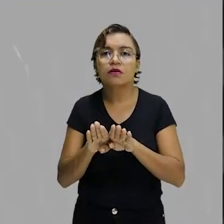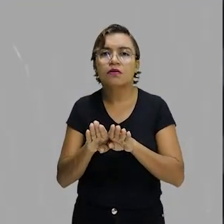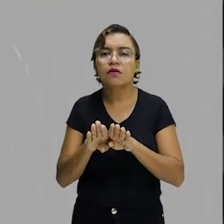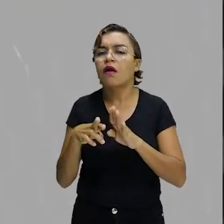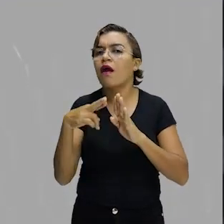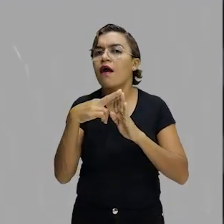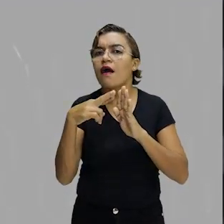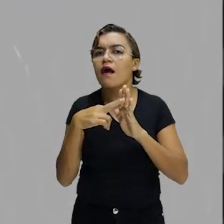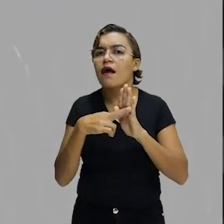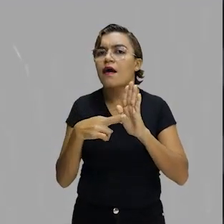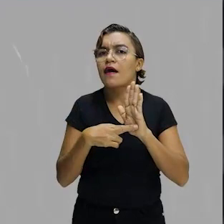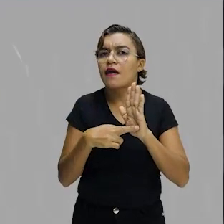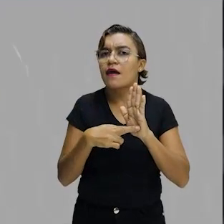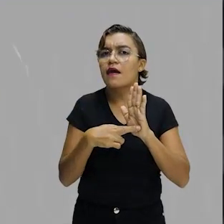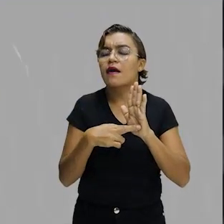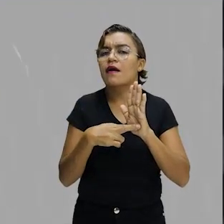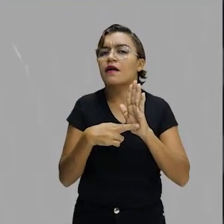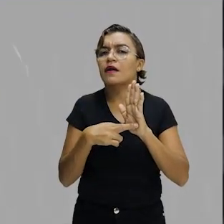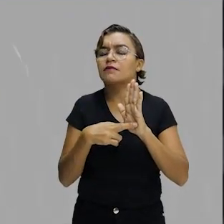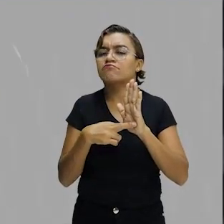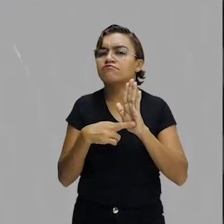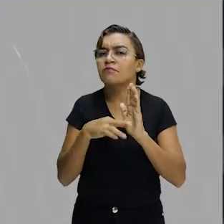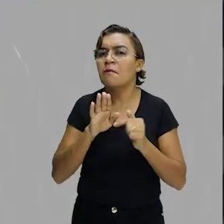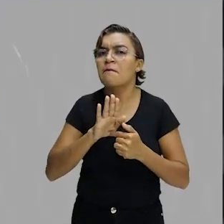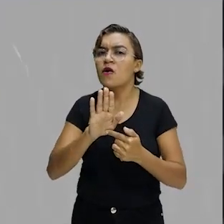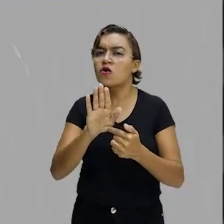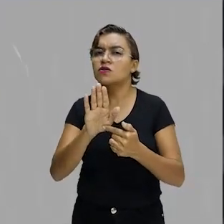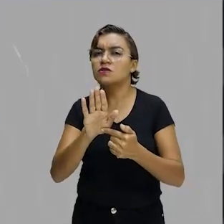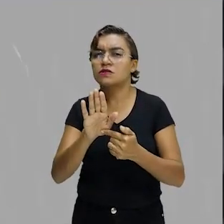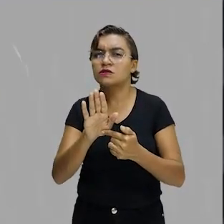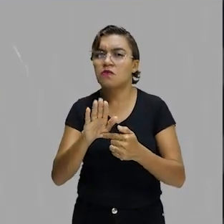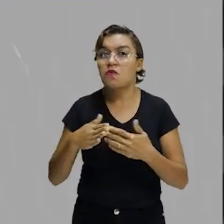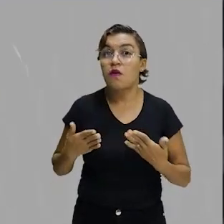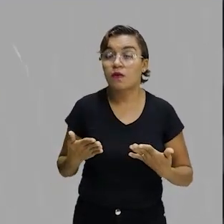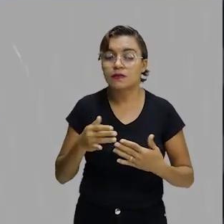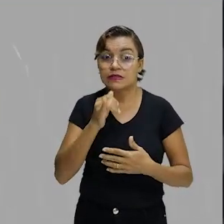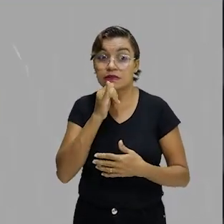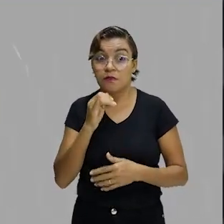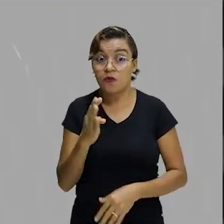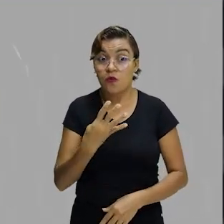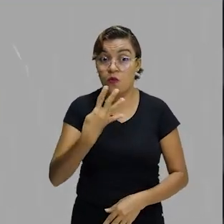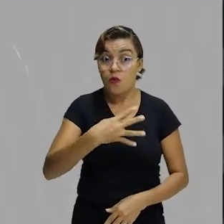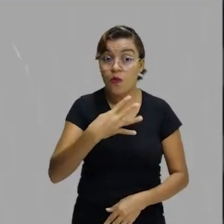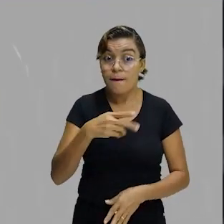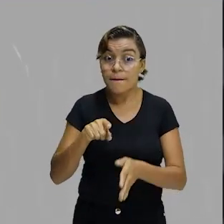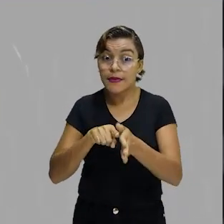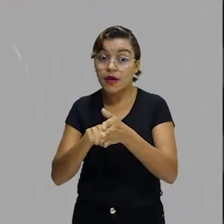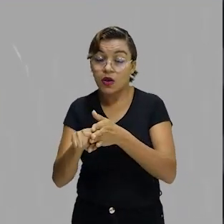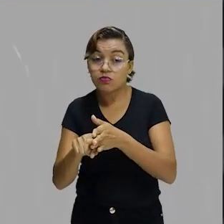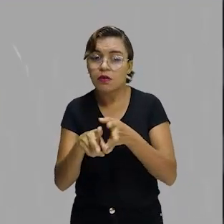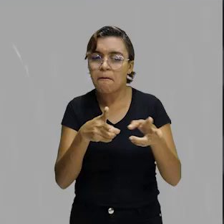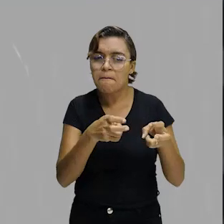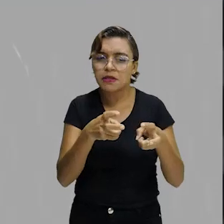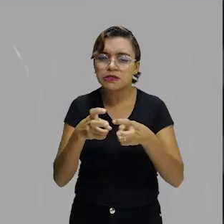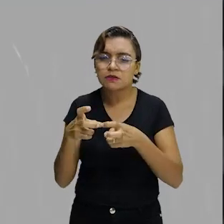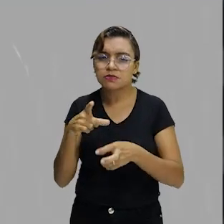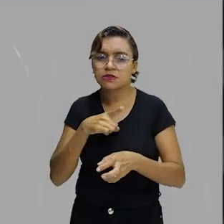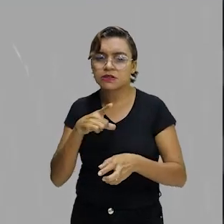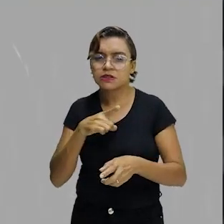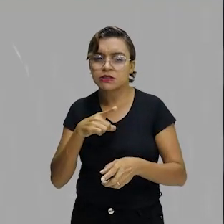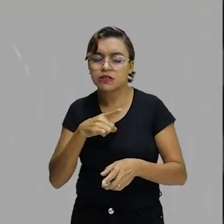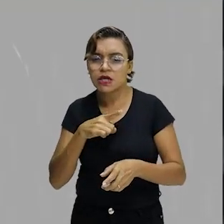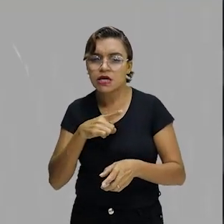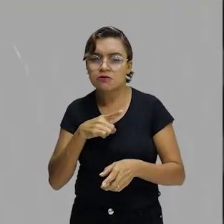a regra logo que ele vai introduzir. Por exemplo, na 4ª questão, obviamente, quando eu percebo que eu tenho